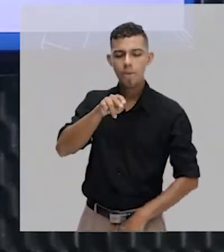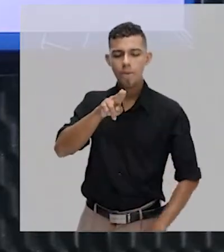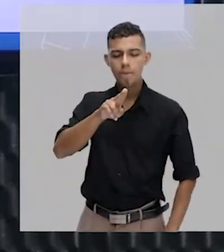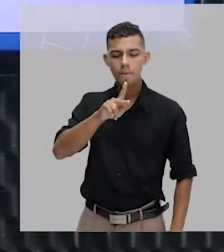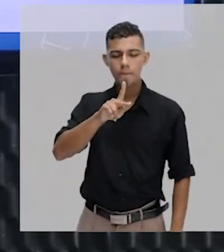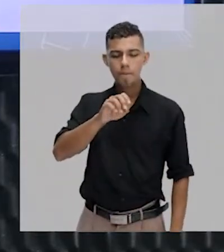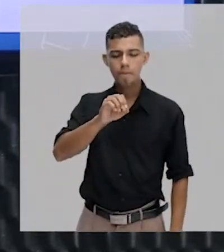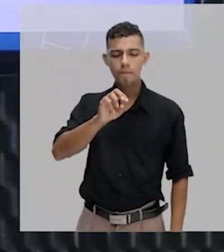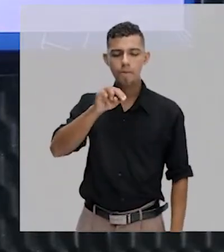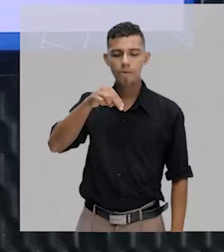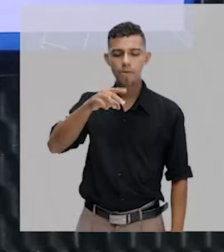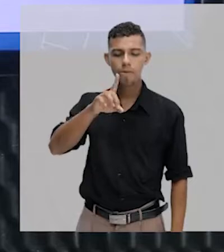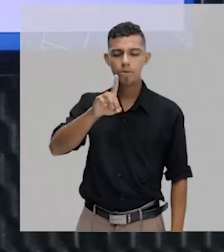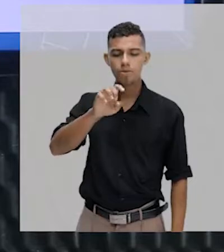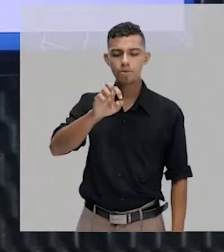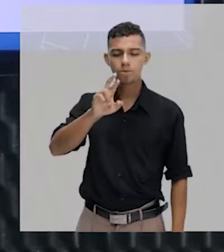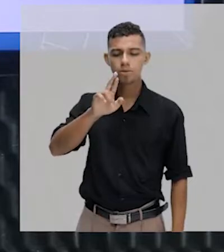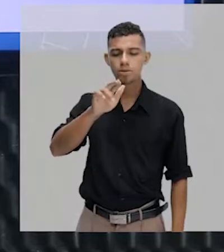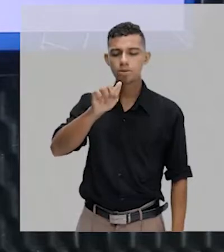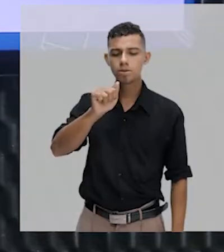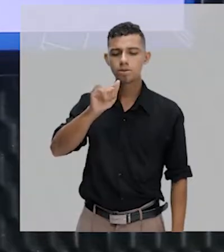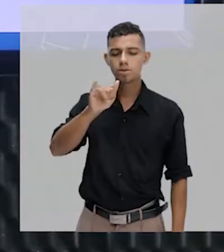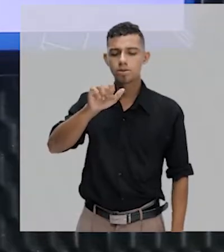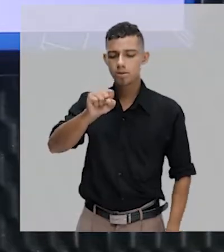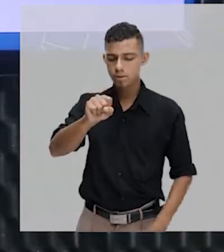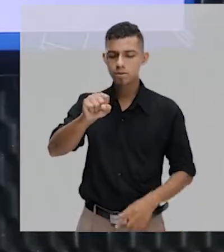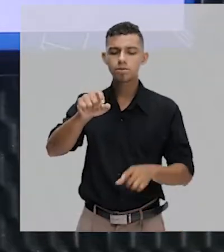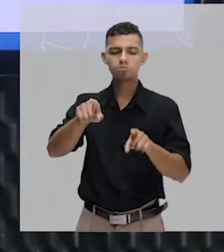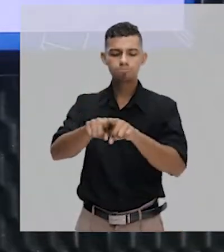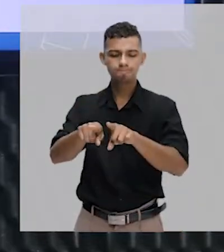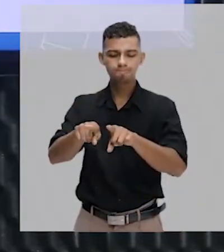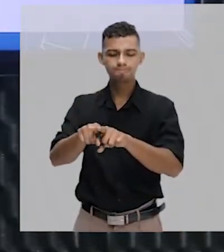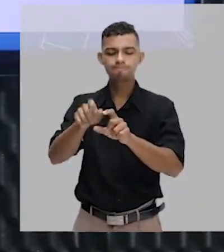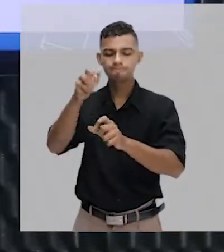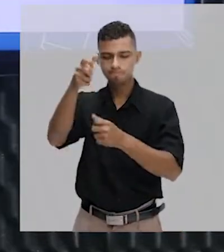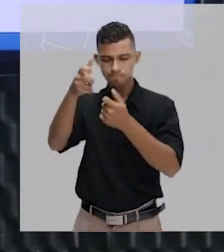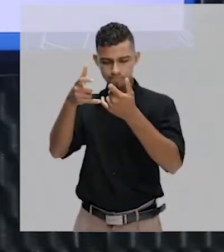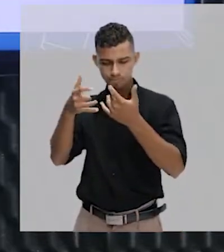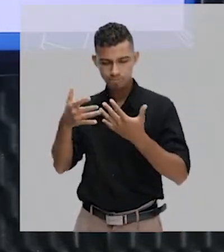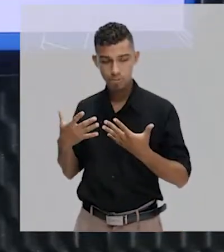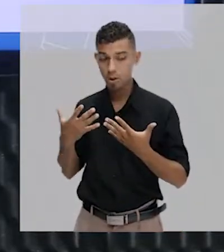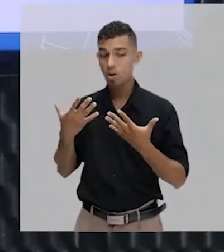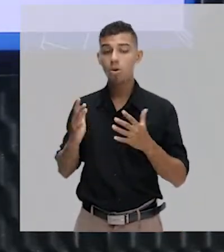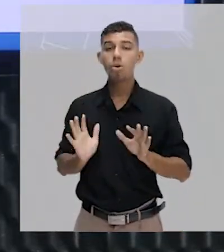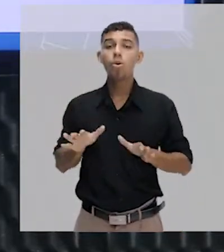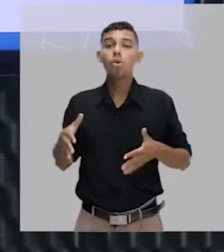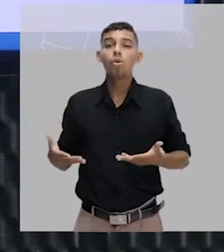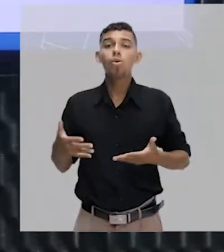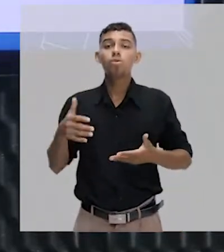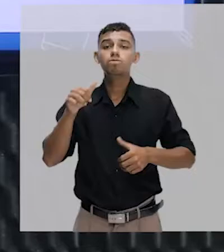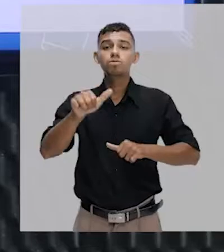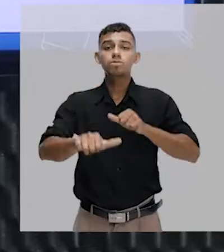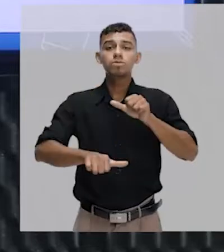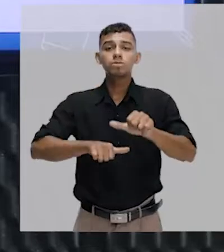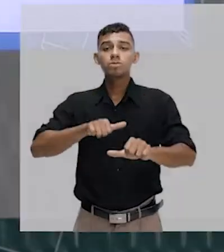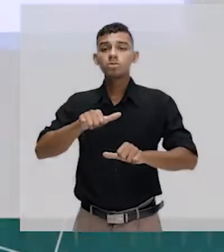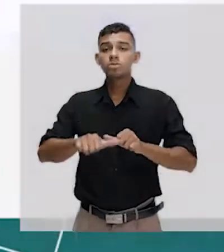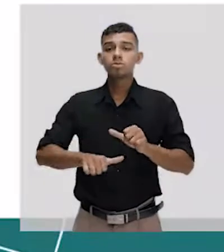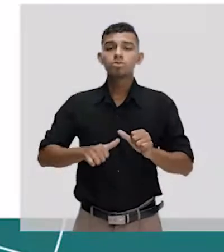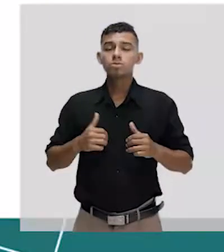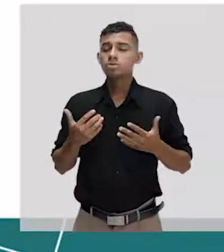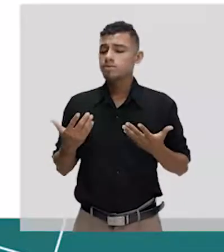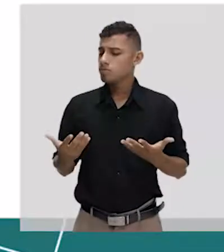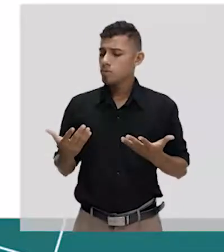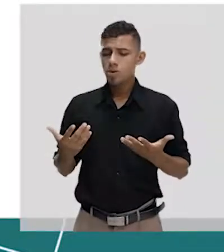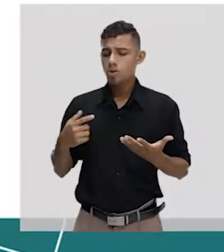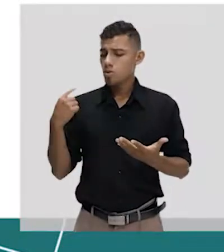essa ideia das massas, dos volumes. Quais são as alterações e, com base nisso, o que a